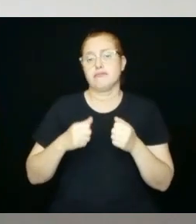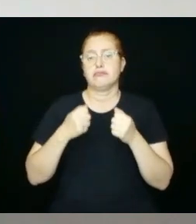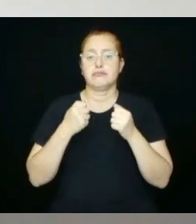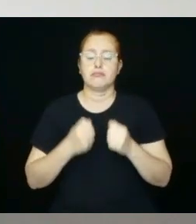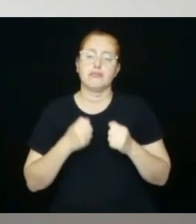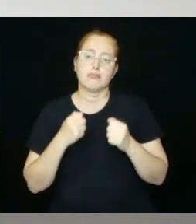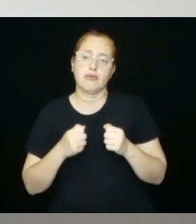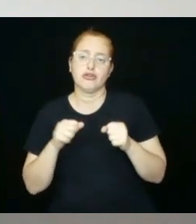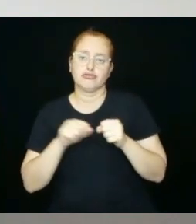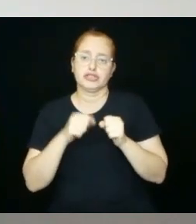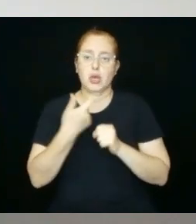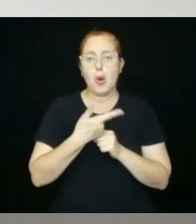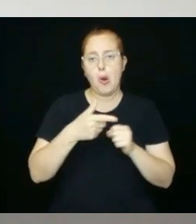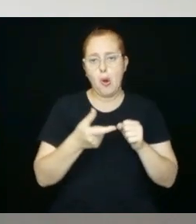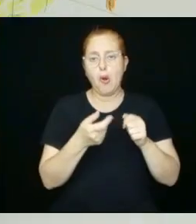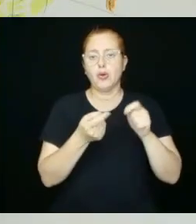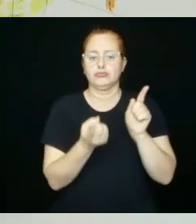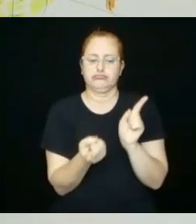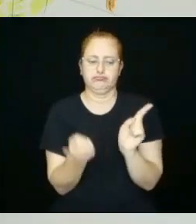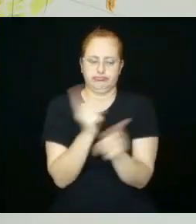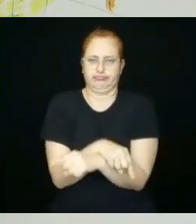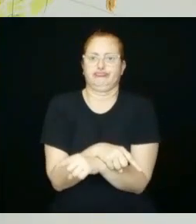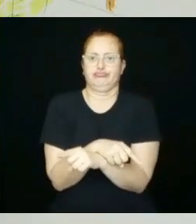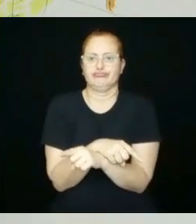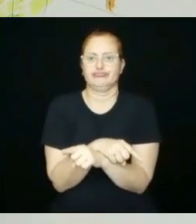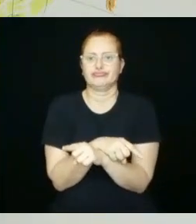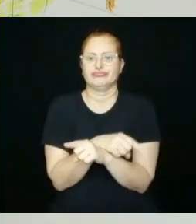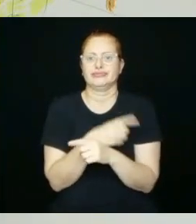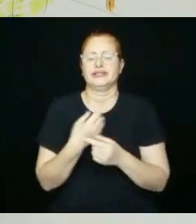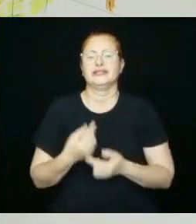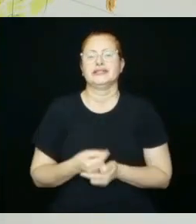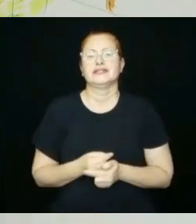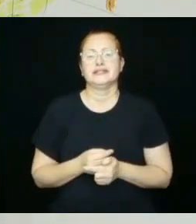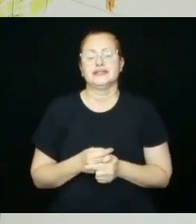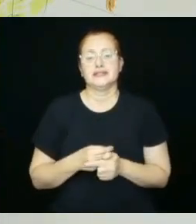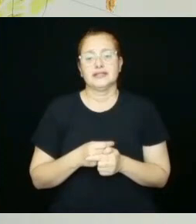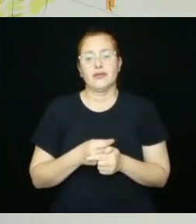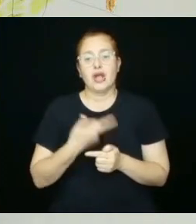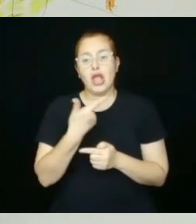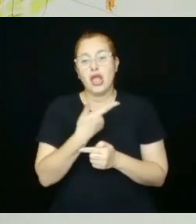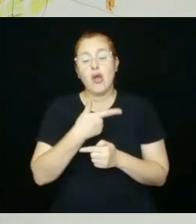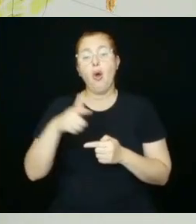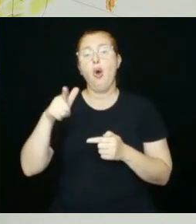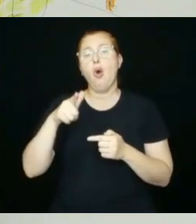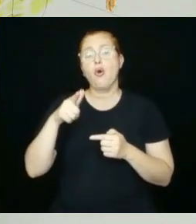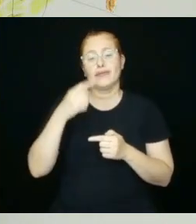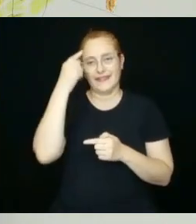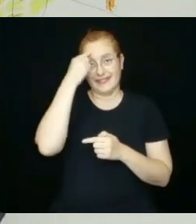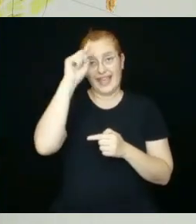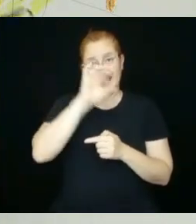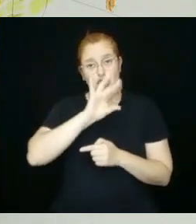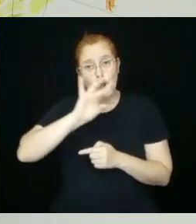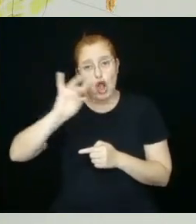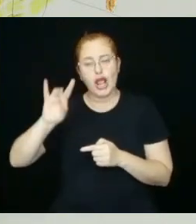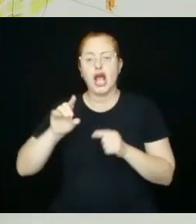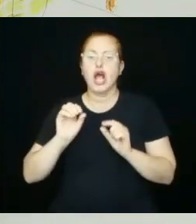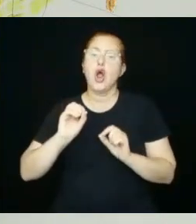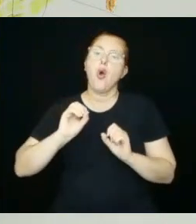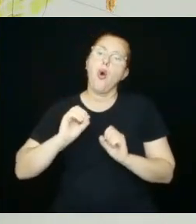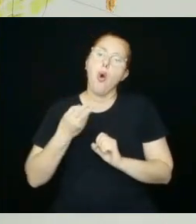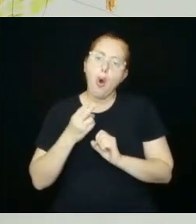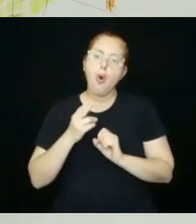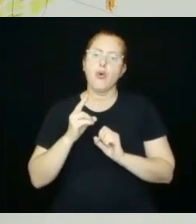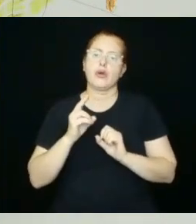posso trocar por outro, inverter lugares, é uma questão assim de uma outra camada da ideia de colagem ou de montagem,